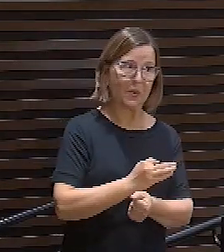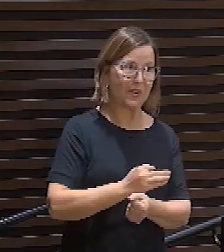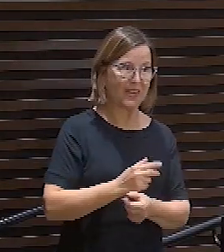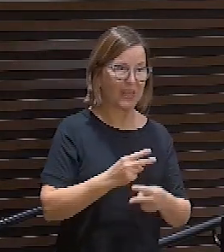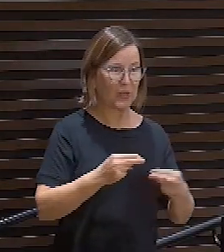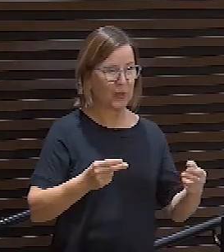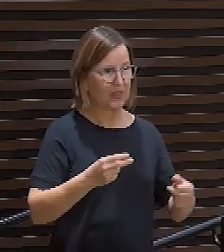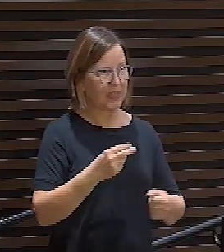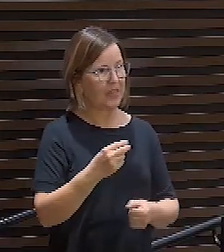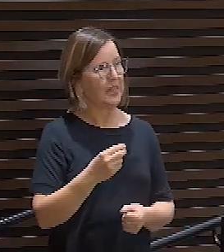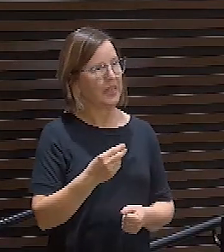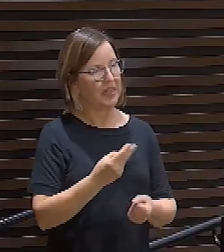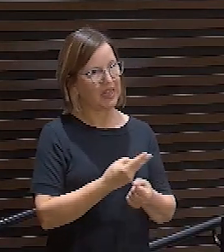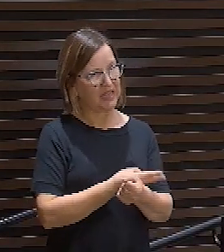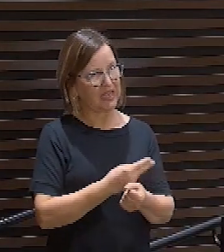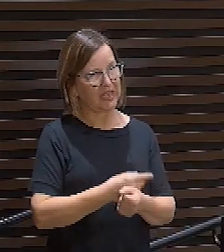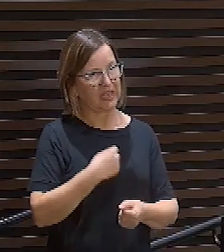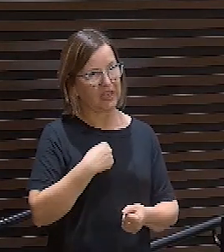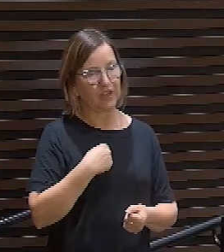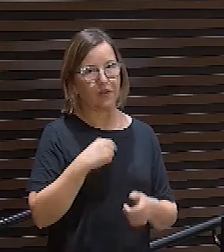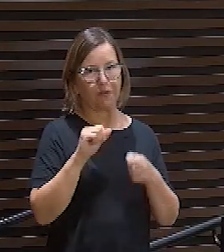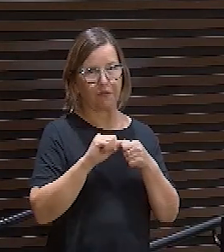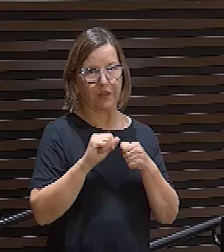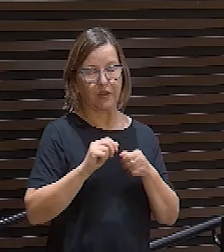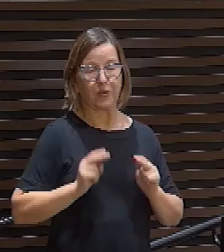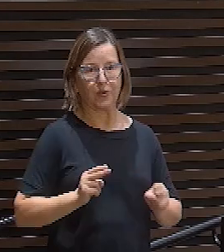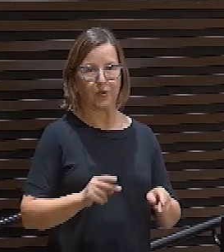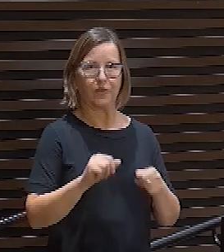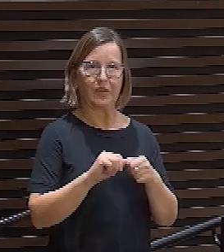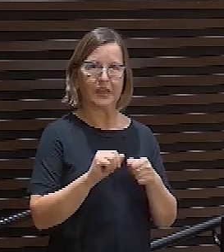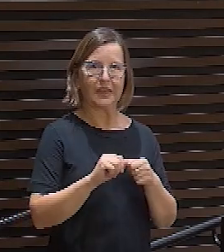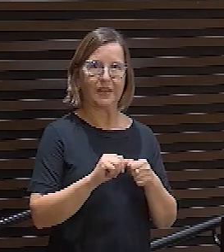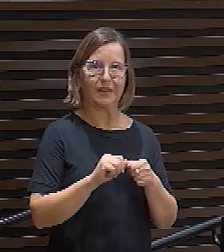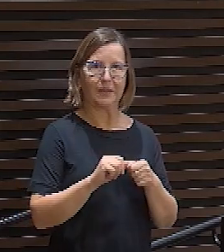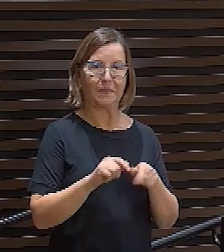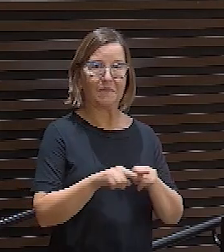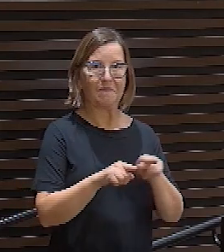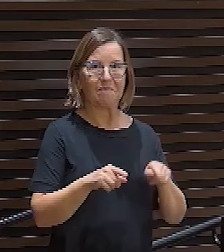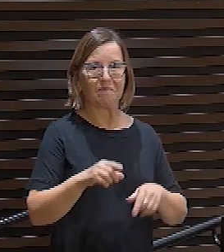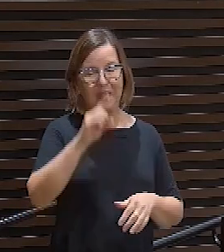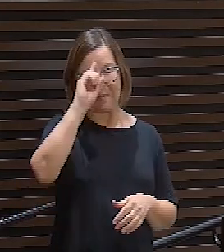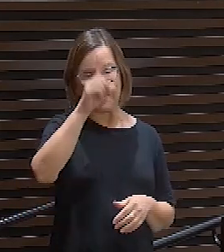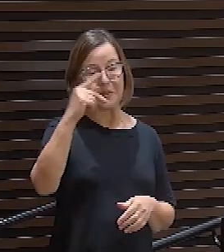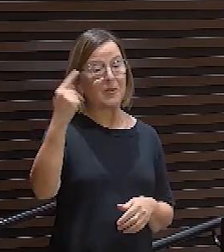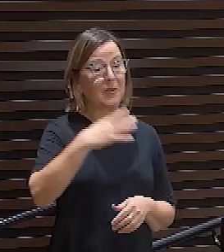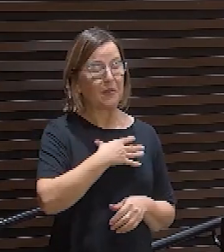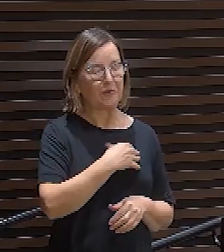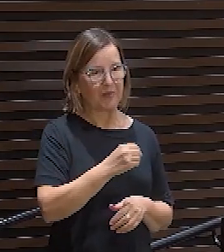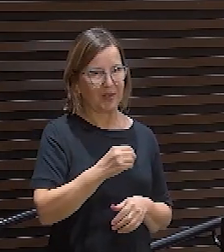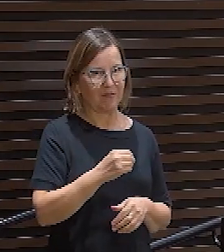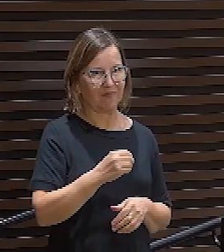envia o seu Filho por amor de mim, por sua misericórdia.